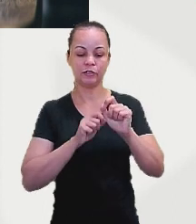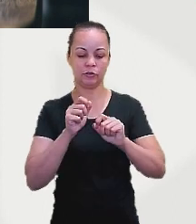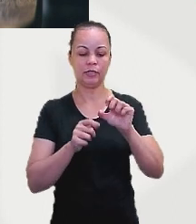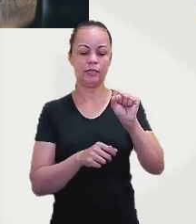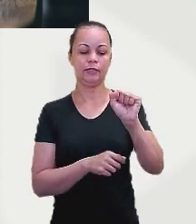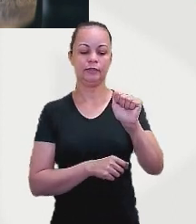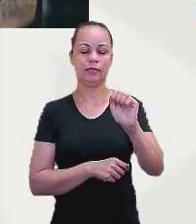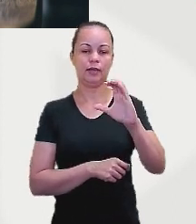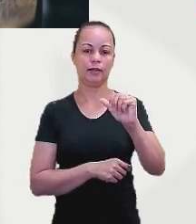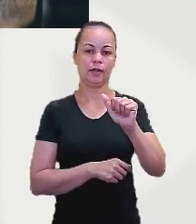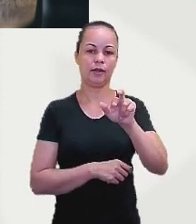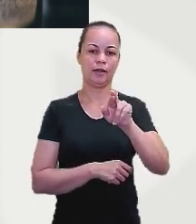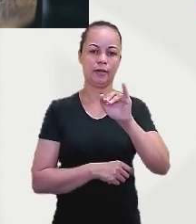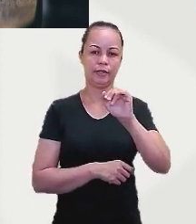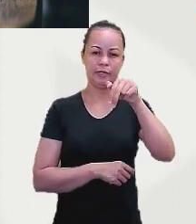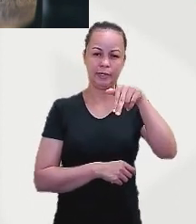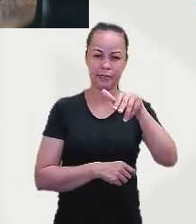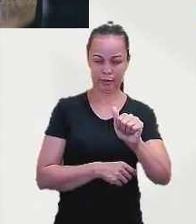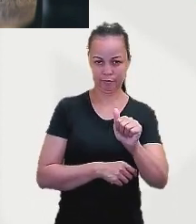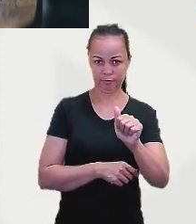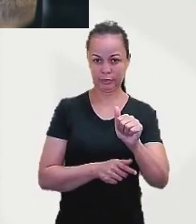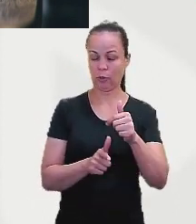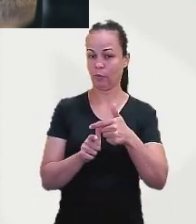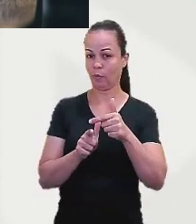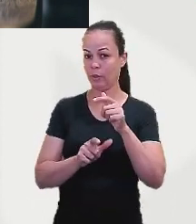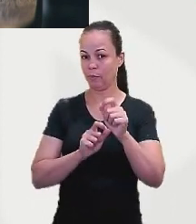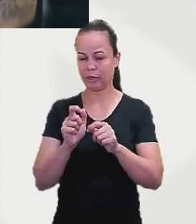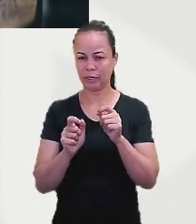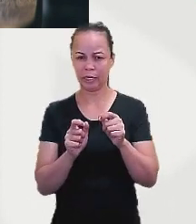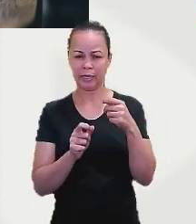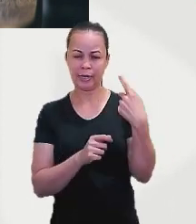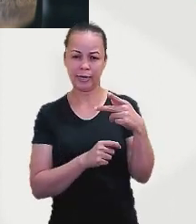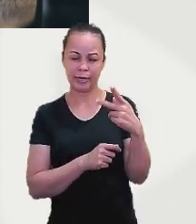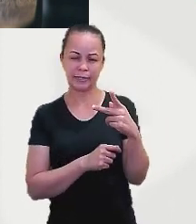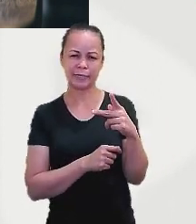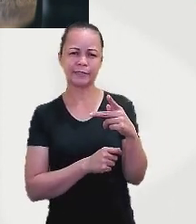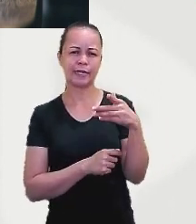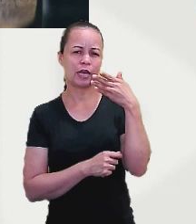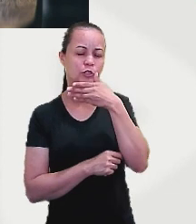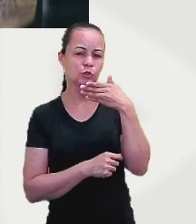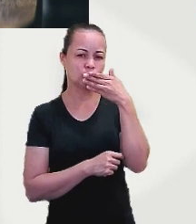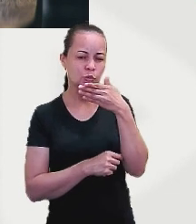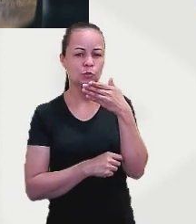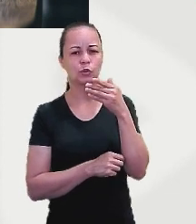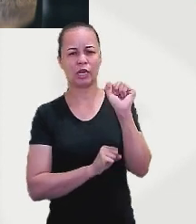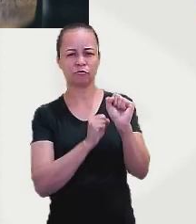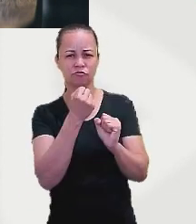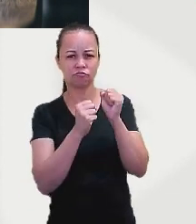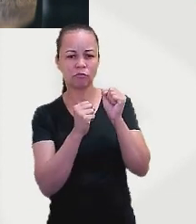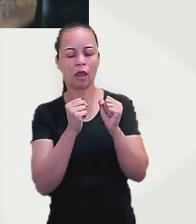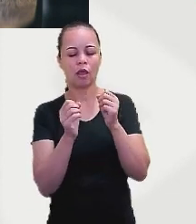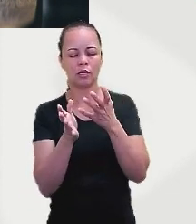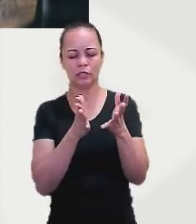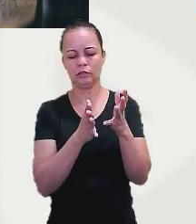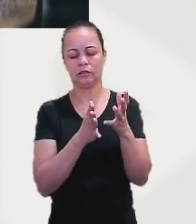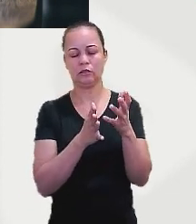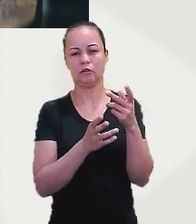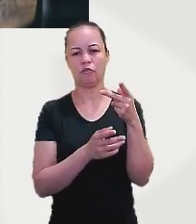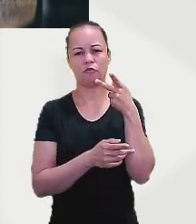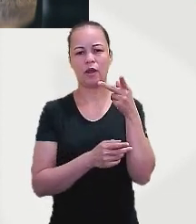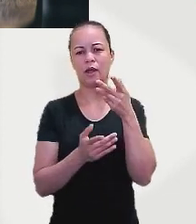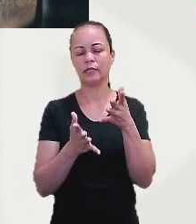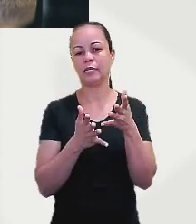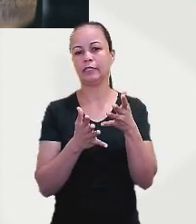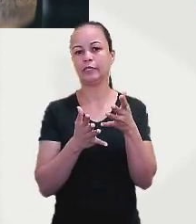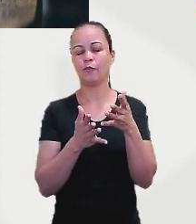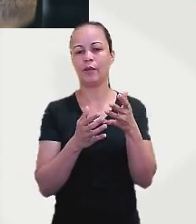açúcar artificial, que vai ter essa característica de, vamos dizer assim, eu vou usar aqui um termo não muito ortodoxo, não o mais correto, mas ele